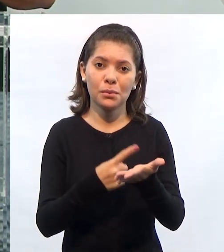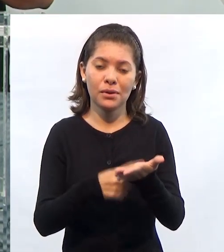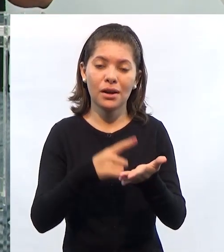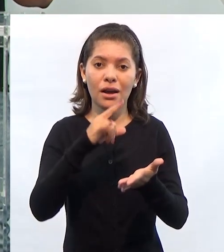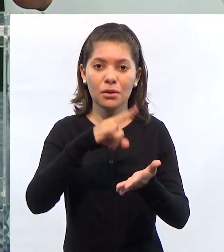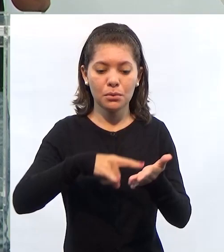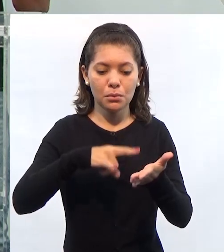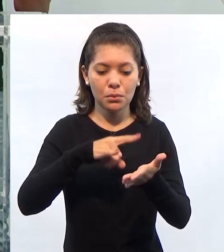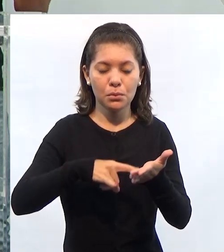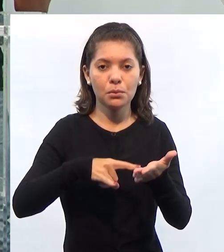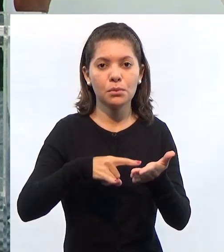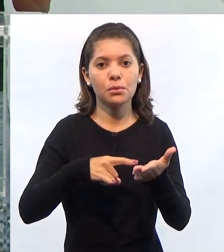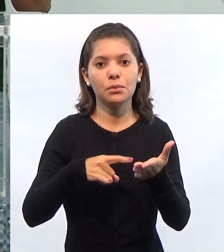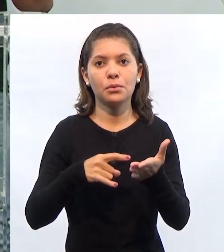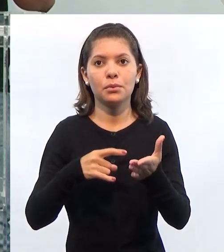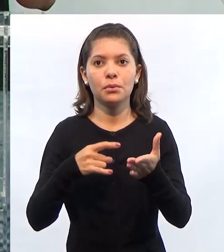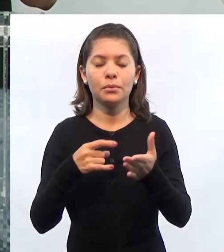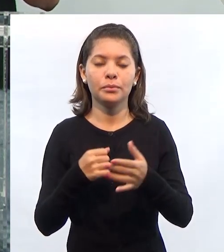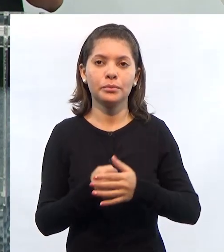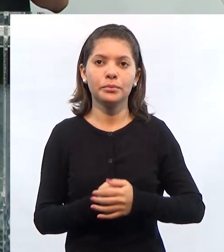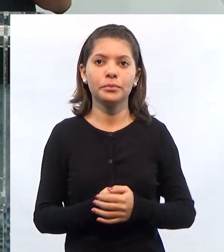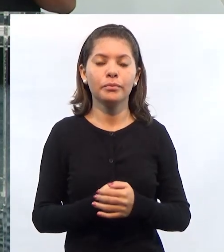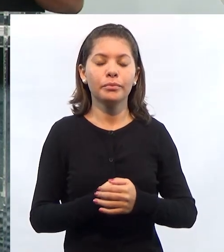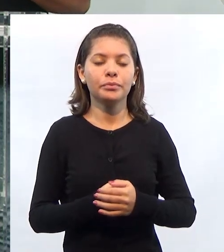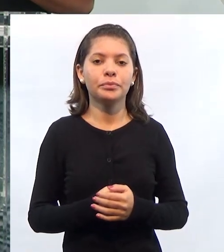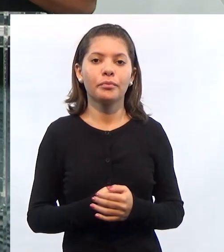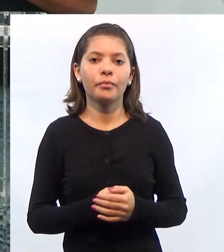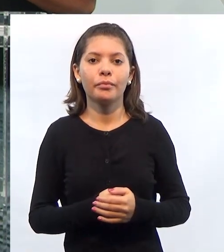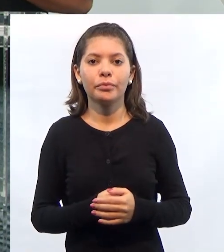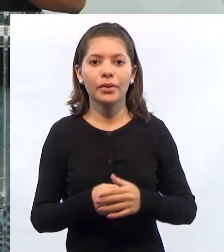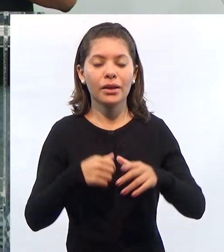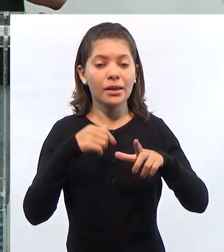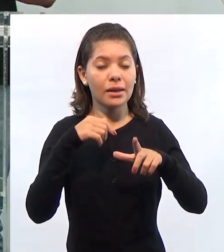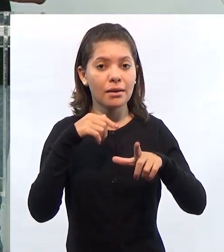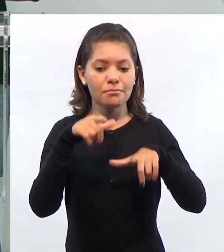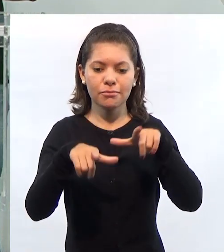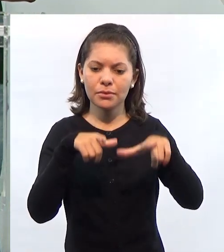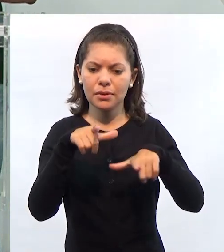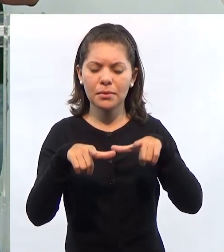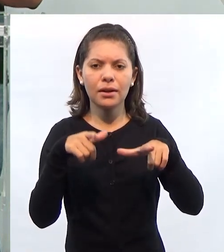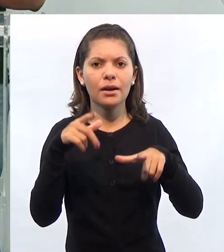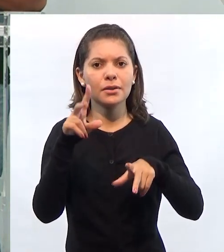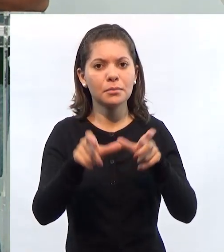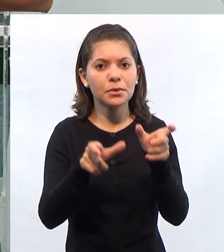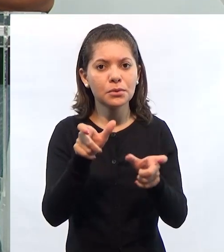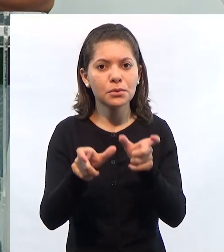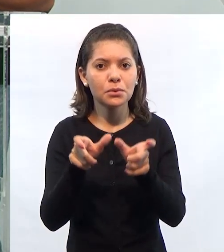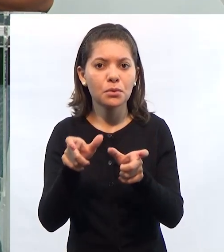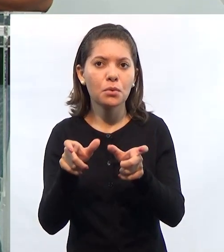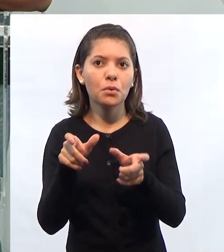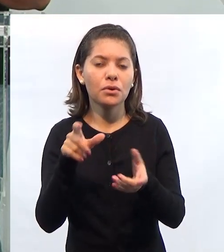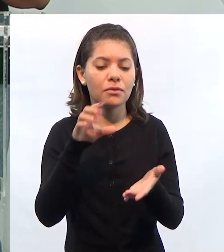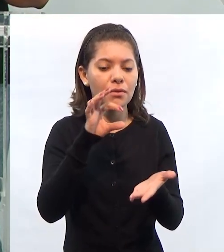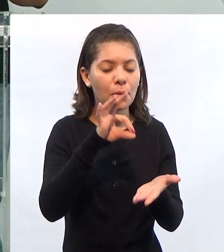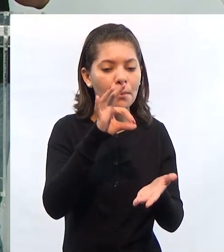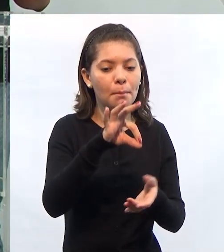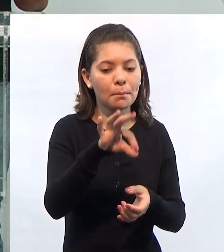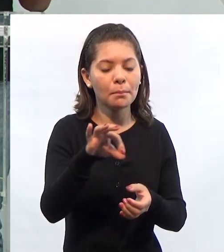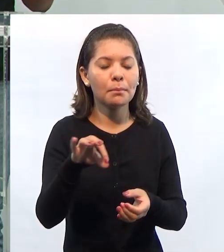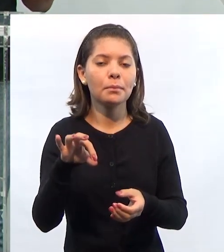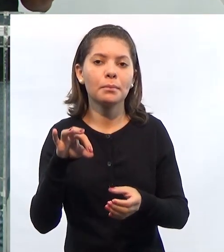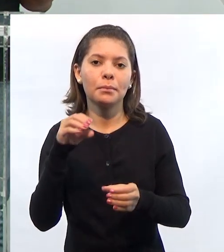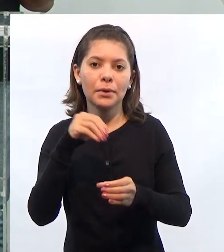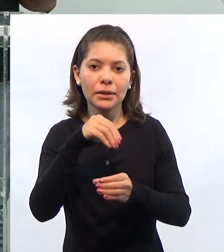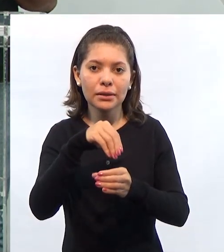produtores. Futuramente, na safra que vem, esses produtores vão plantar essa soja e quando colher, vão entregar para essa empresa. Já um